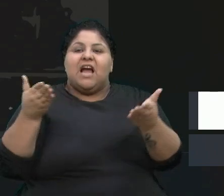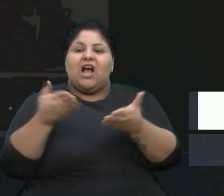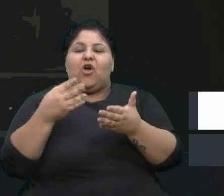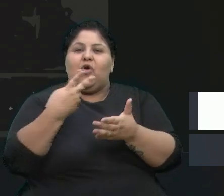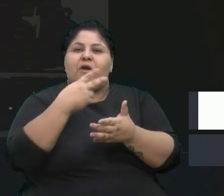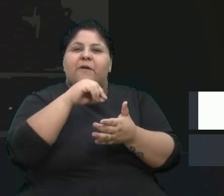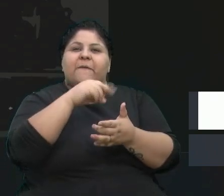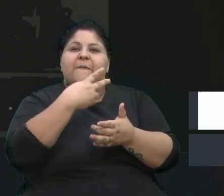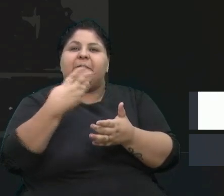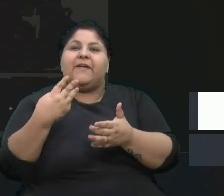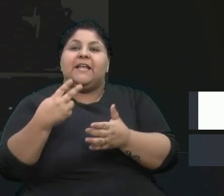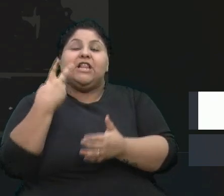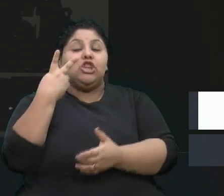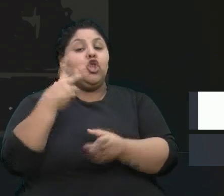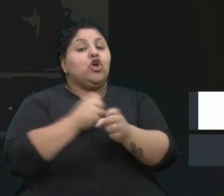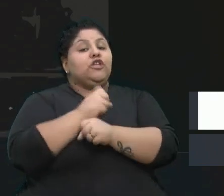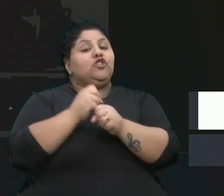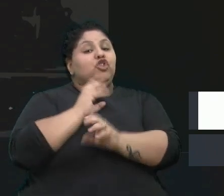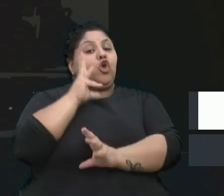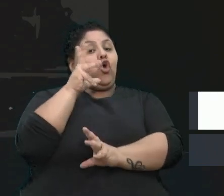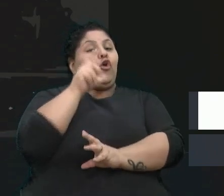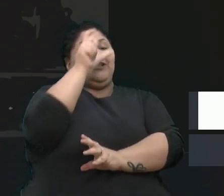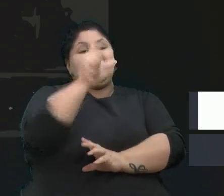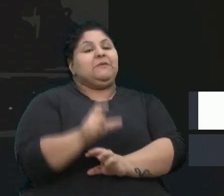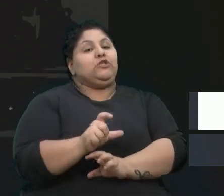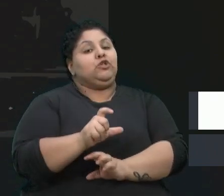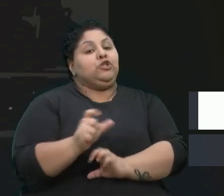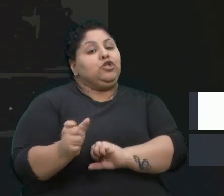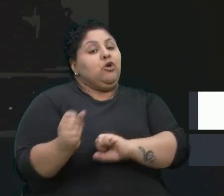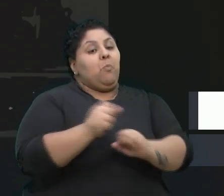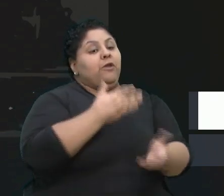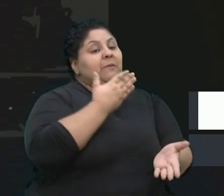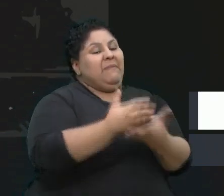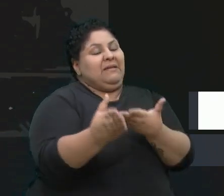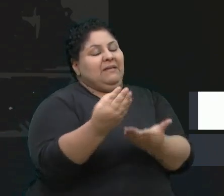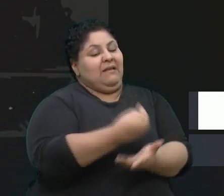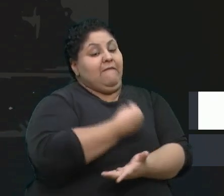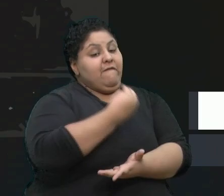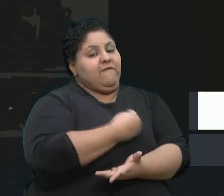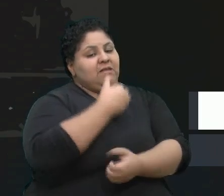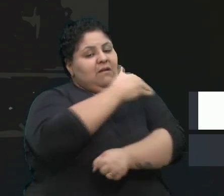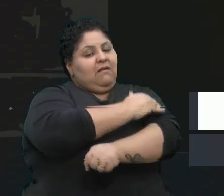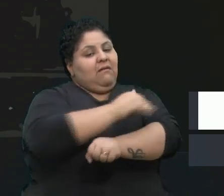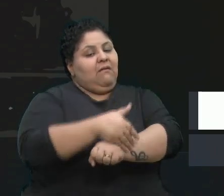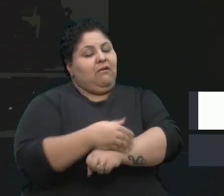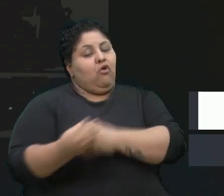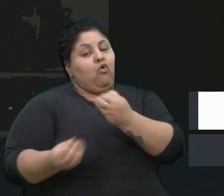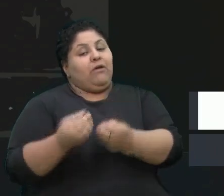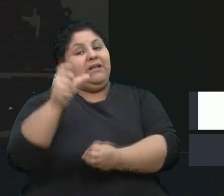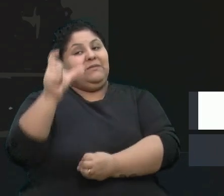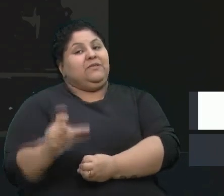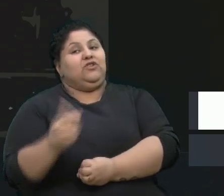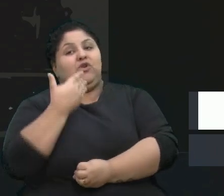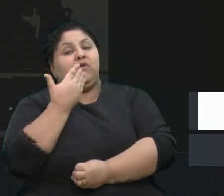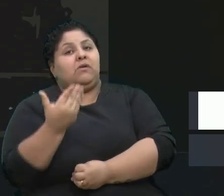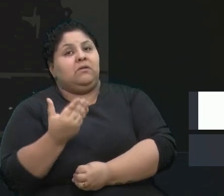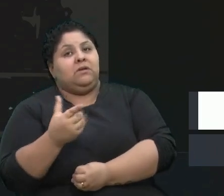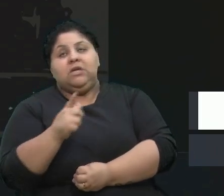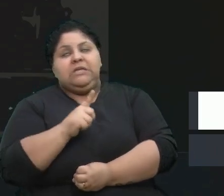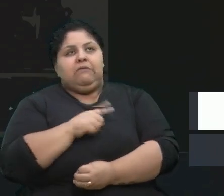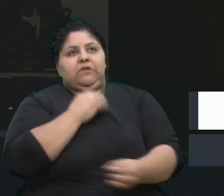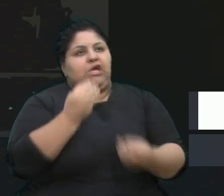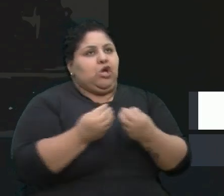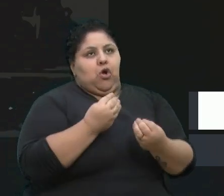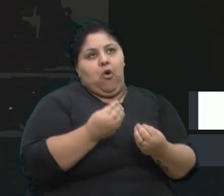quantas pessoas poderão, inclusive, perder a vida nesse trecho? E o que as pessoas pedem? Se não há como fazer